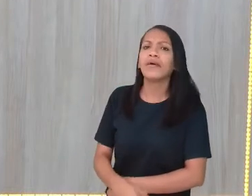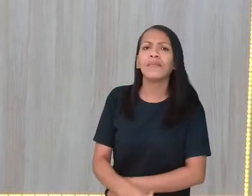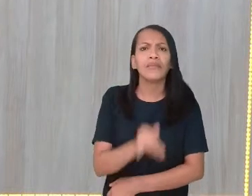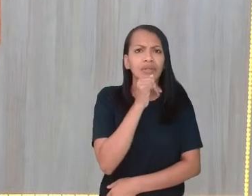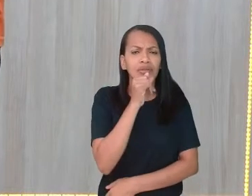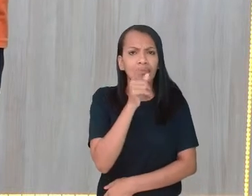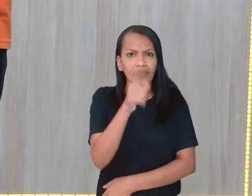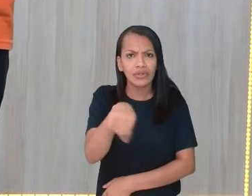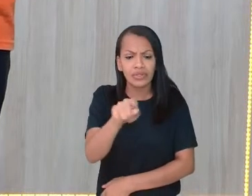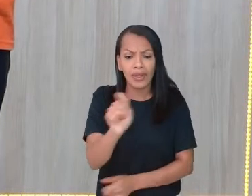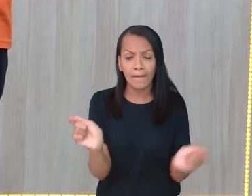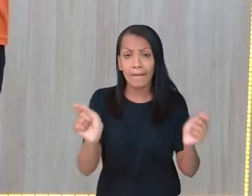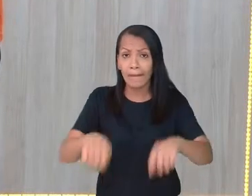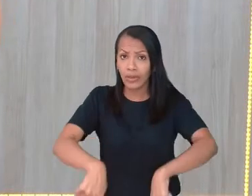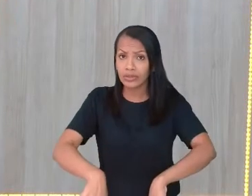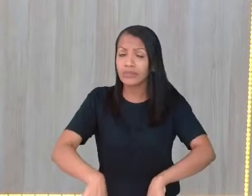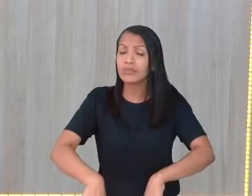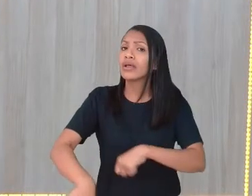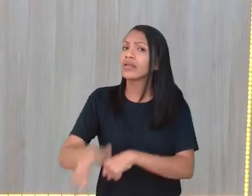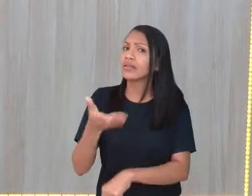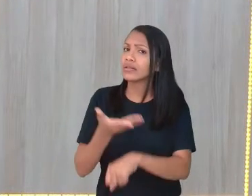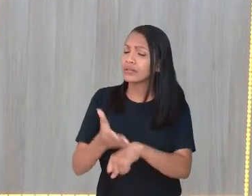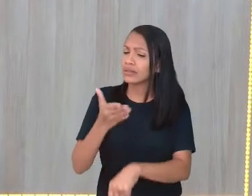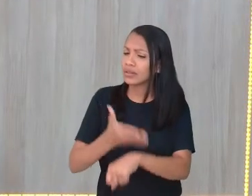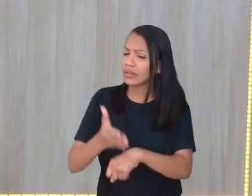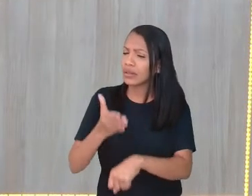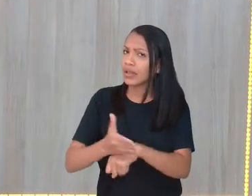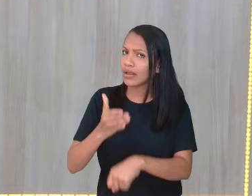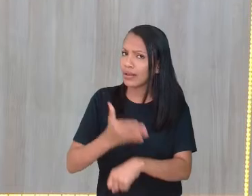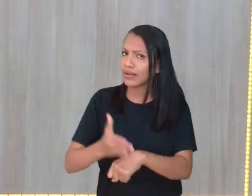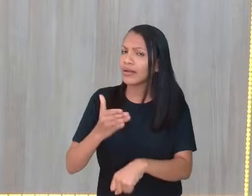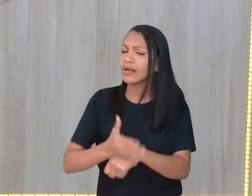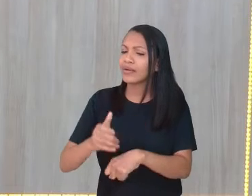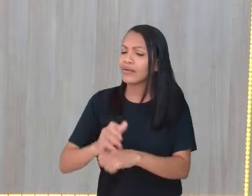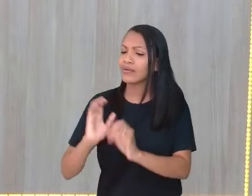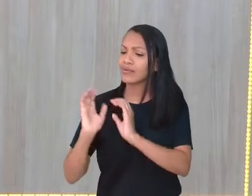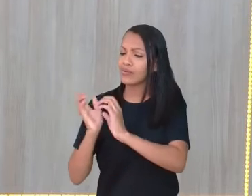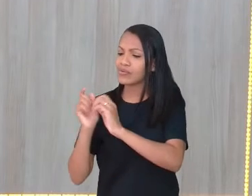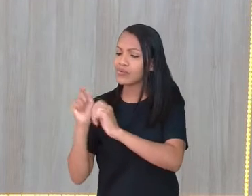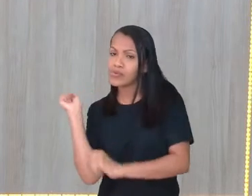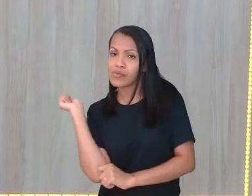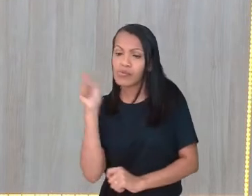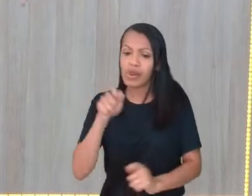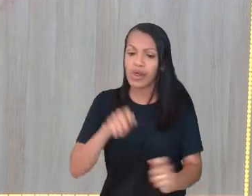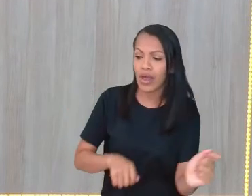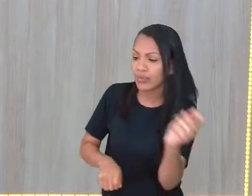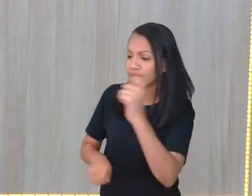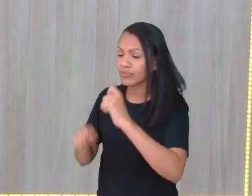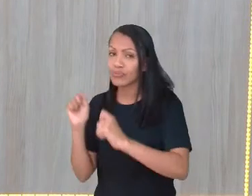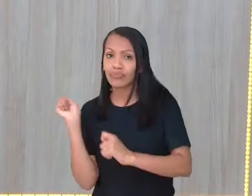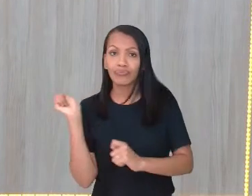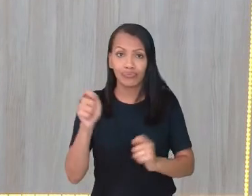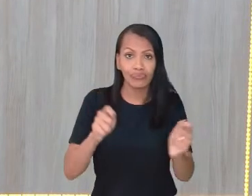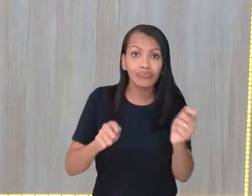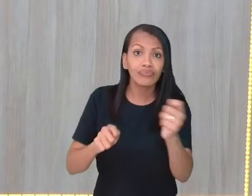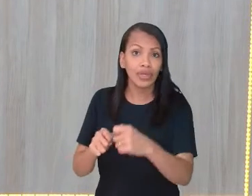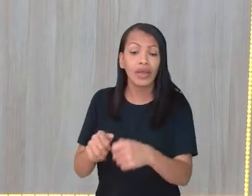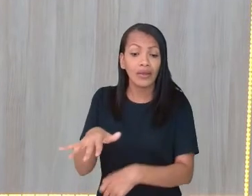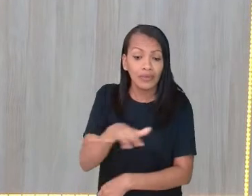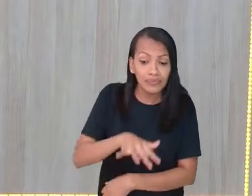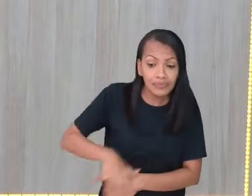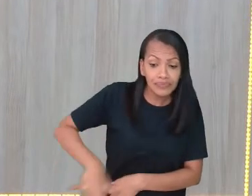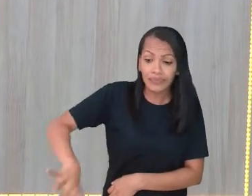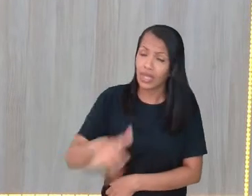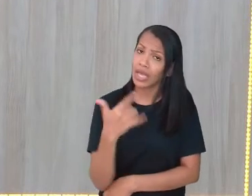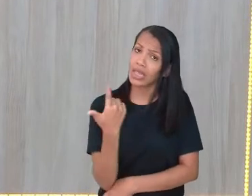têm a possibilidade de praticar um tênis, que foi a possibilidade que o professor Pedro não teve de ter esse espaço ali na infância dele. Mas